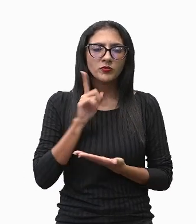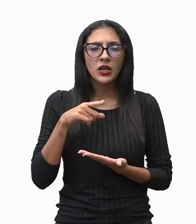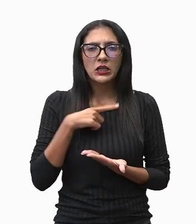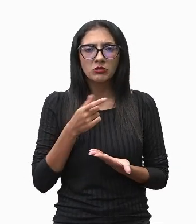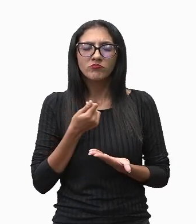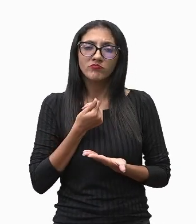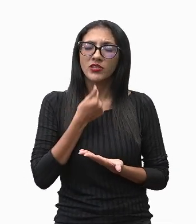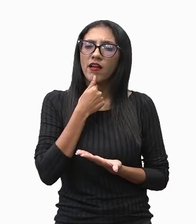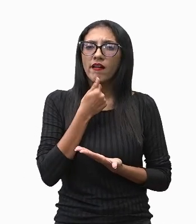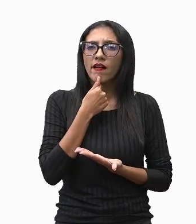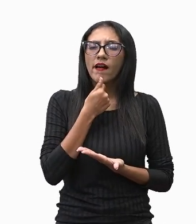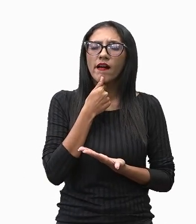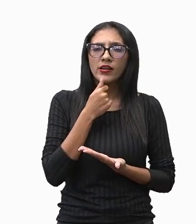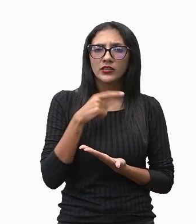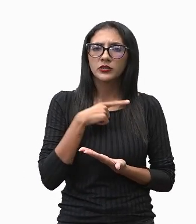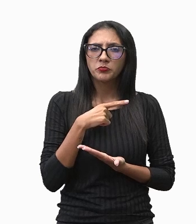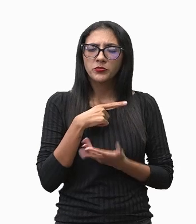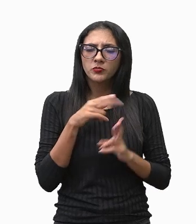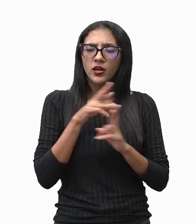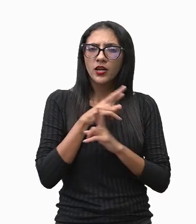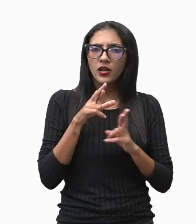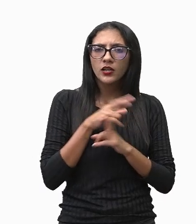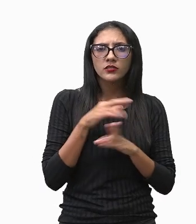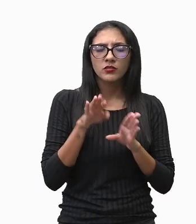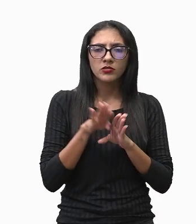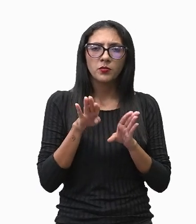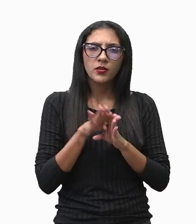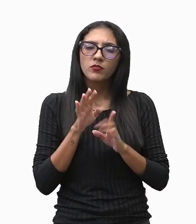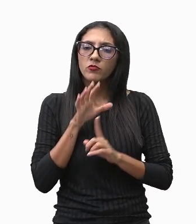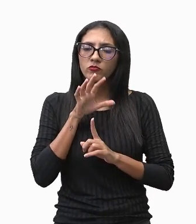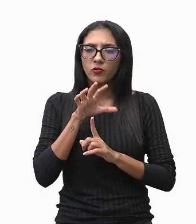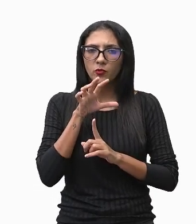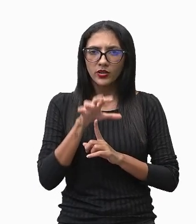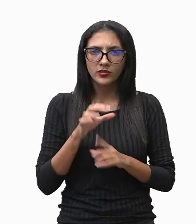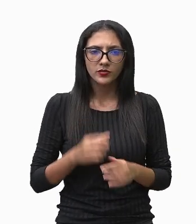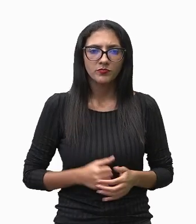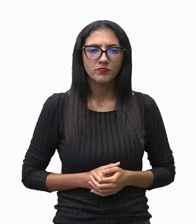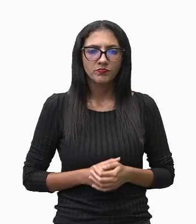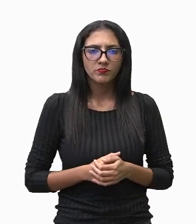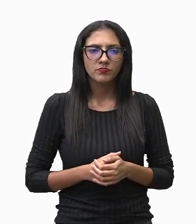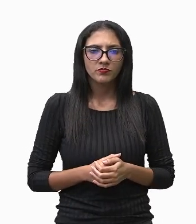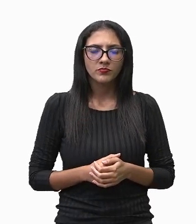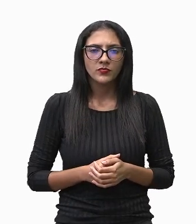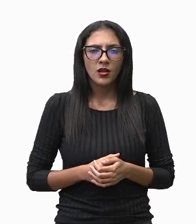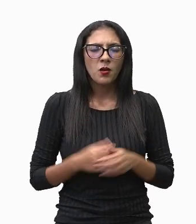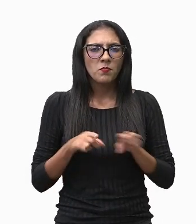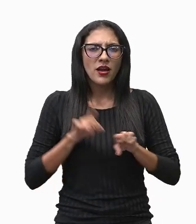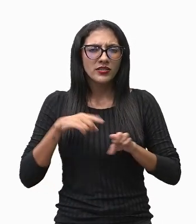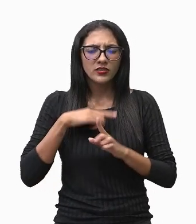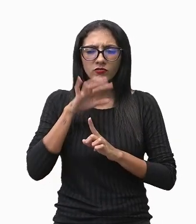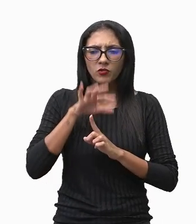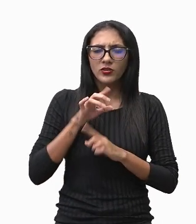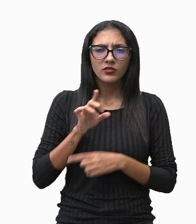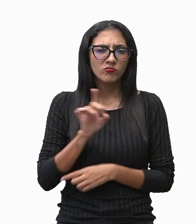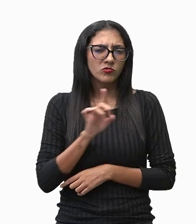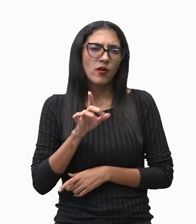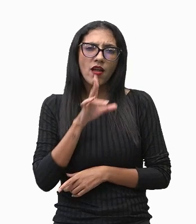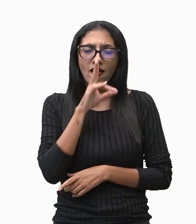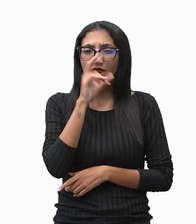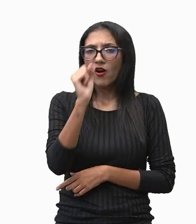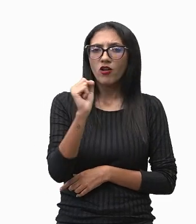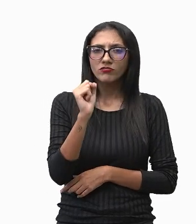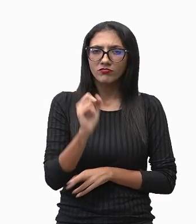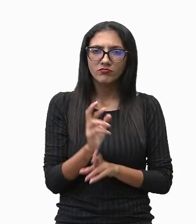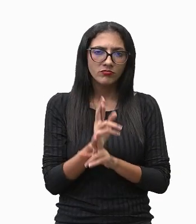ainda tem uma presença militar nos Estados Unidos, não de uma forma tão intensa, né, como ele